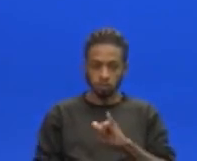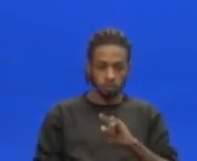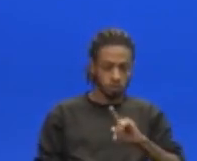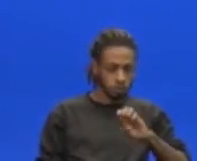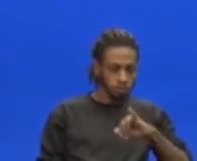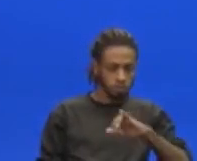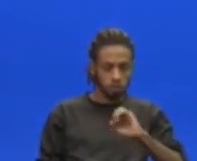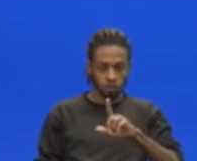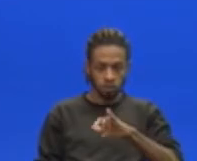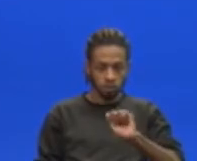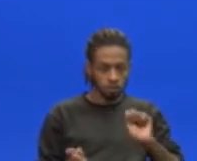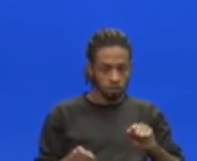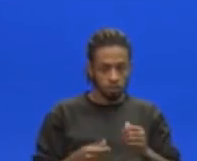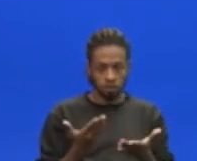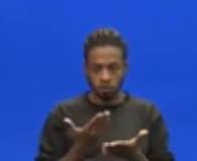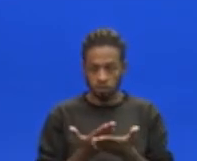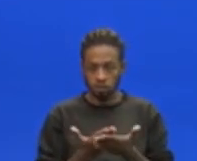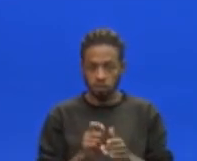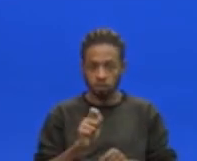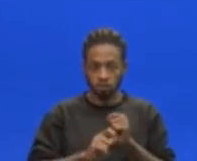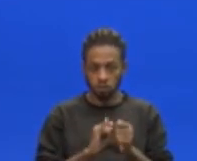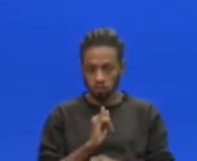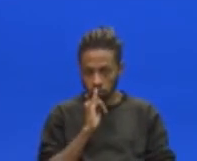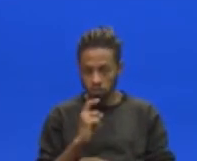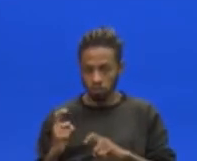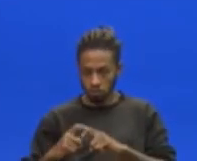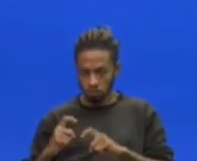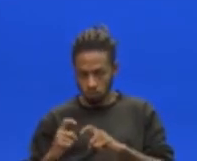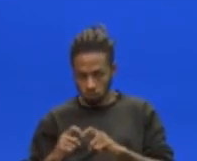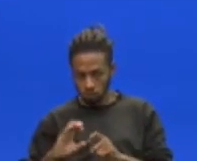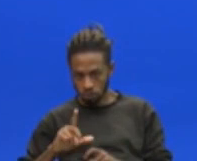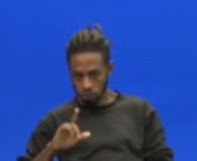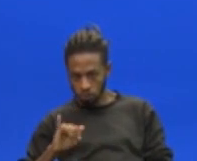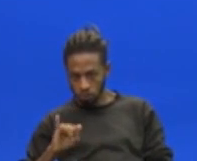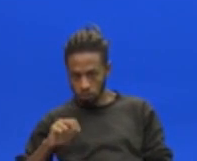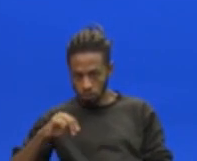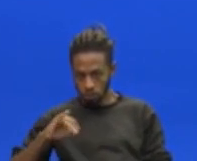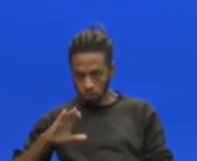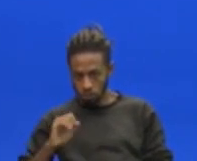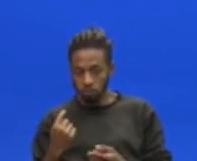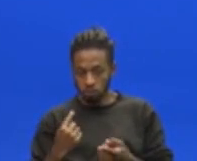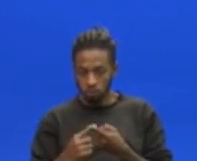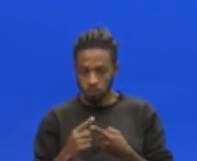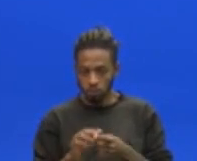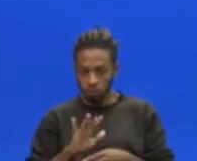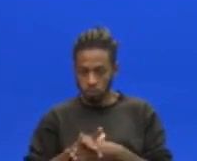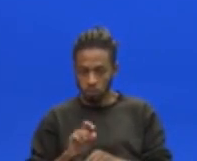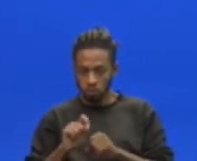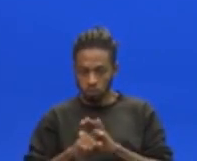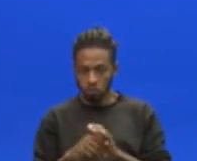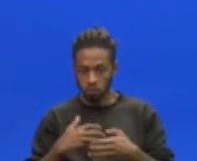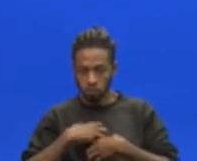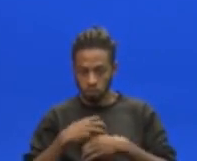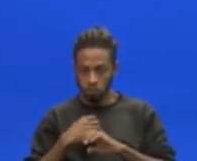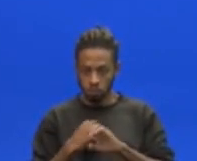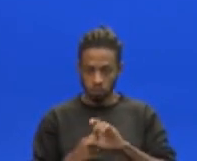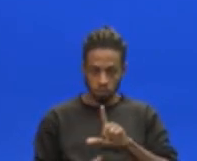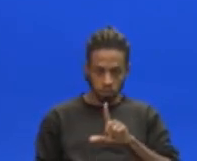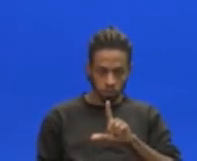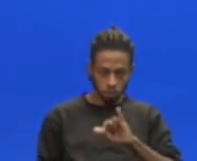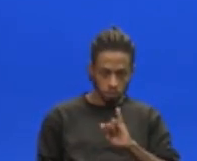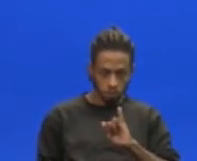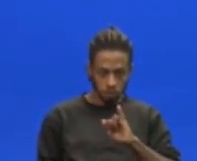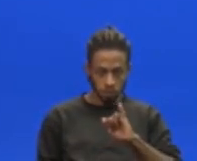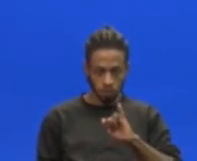ela pode ser estudada sobre o aspecto clínico, né? Então, a epidemiologia sobre o aspecto clínico se